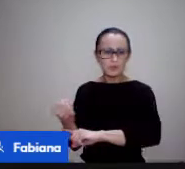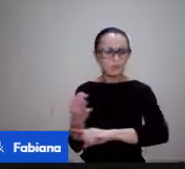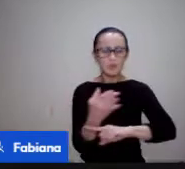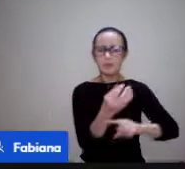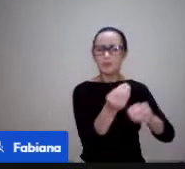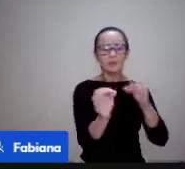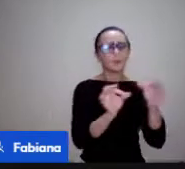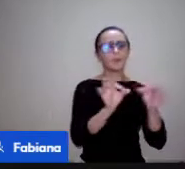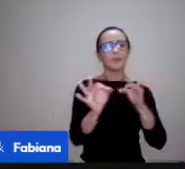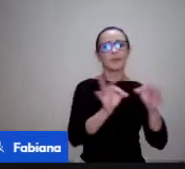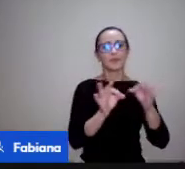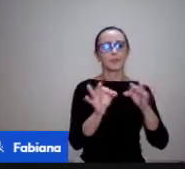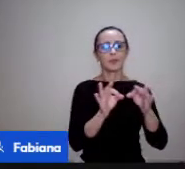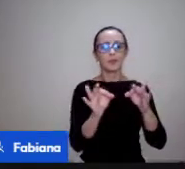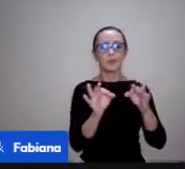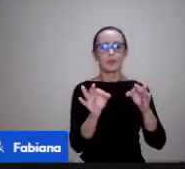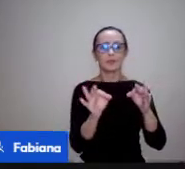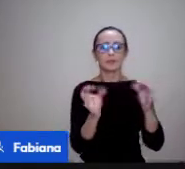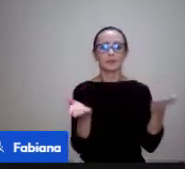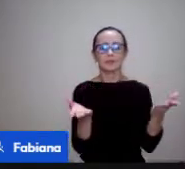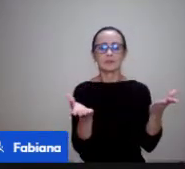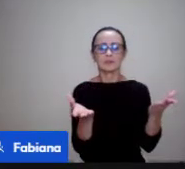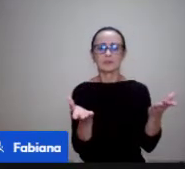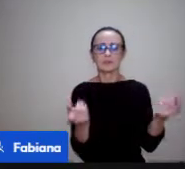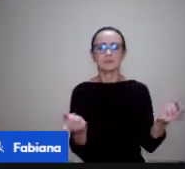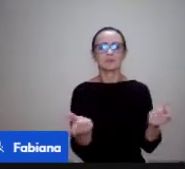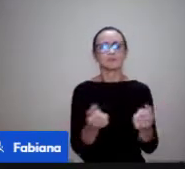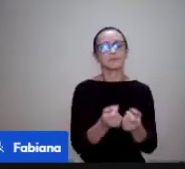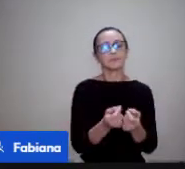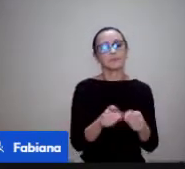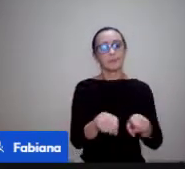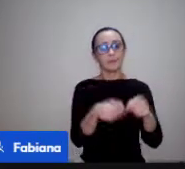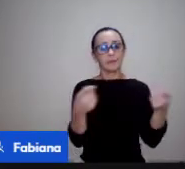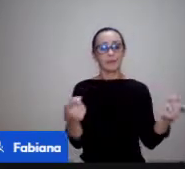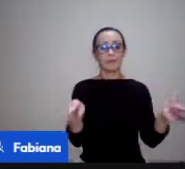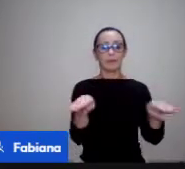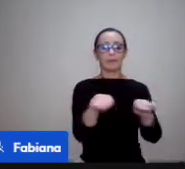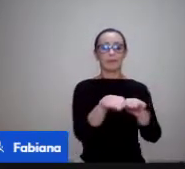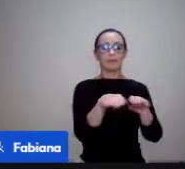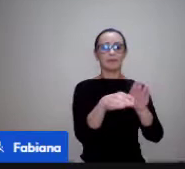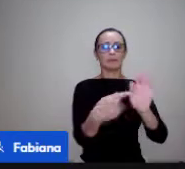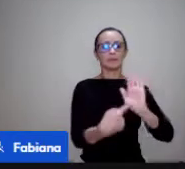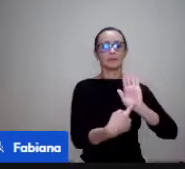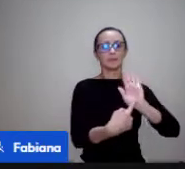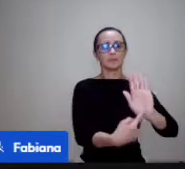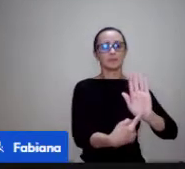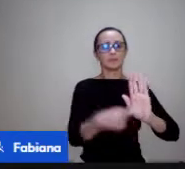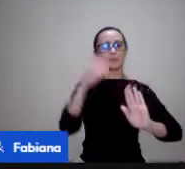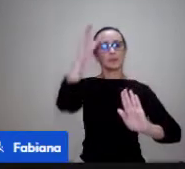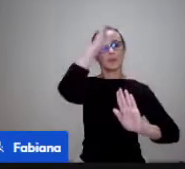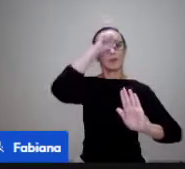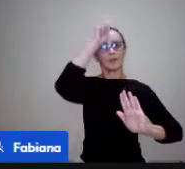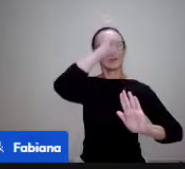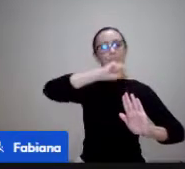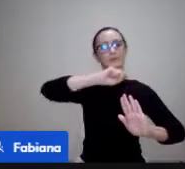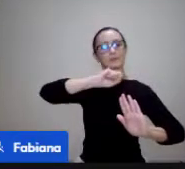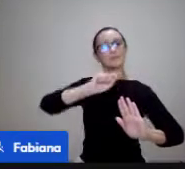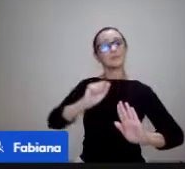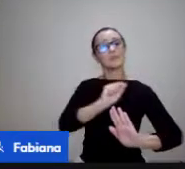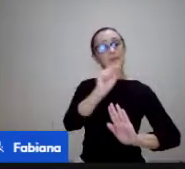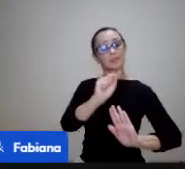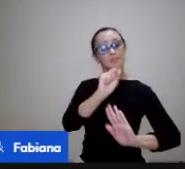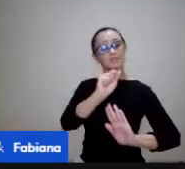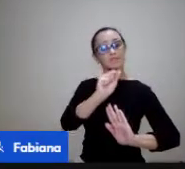se organiza dentro do quadro de valor e lugar. Mas eu também estou trazendo um conhecimento em referente à escrita, porque